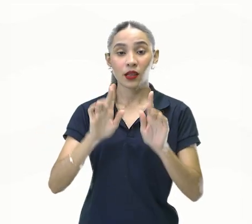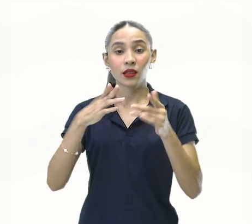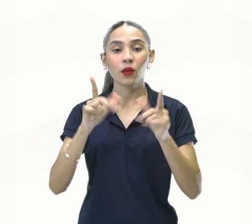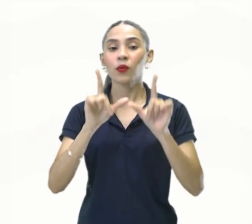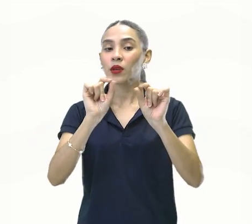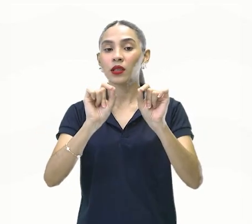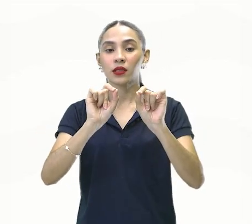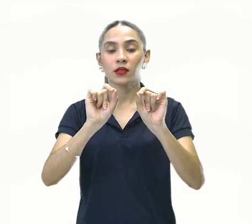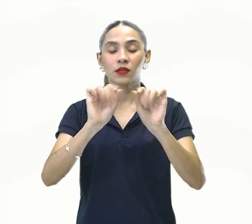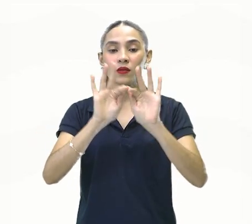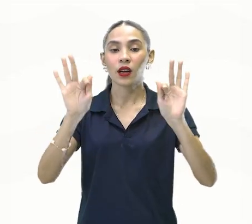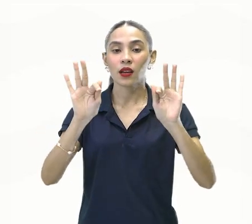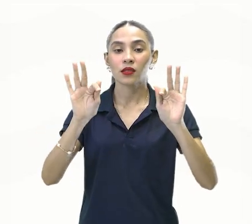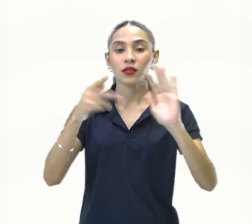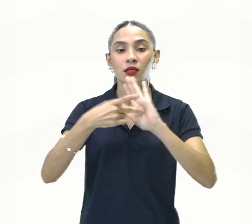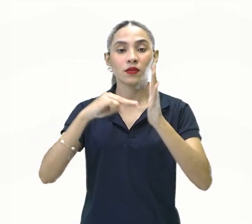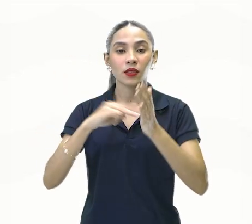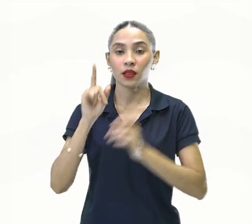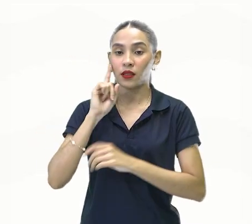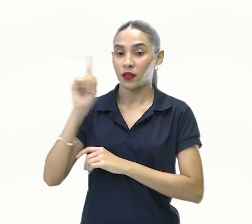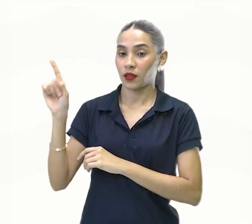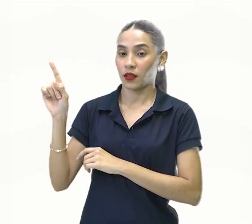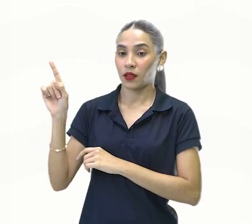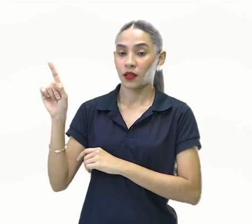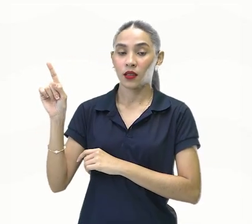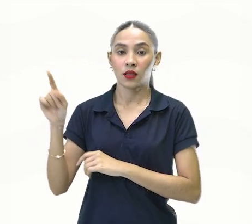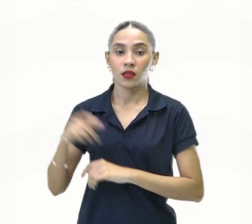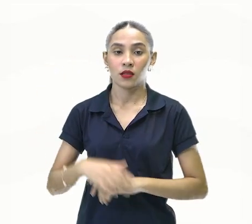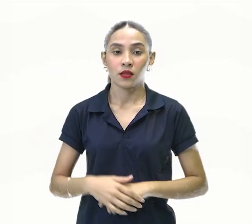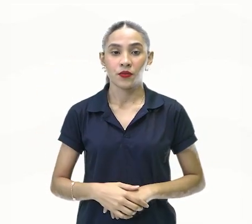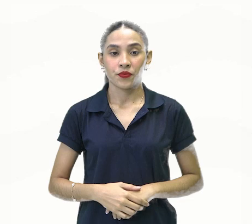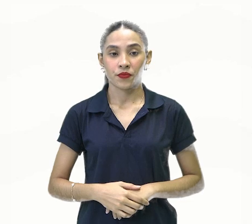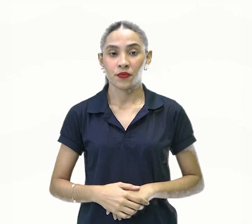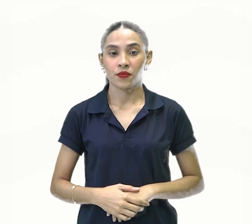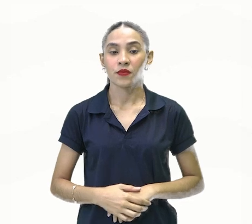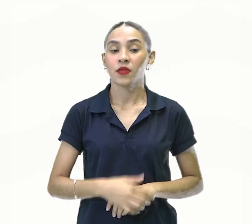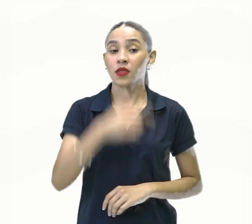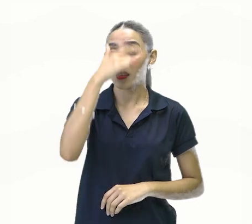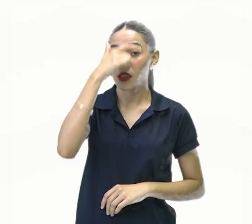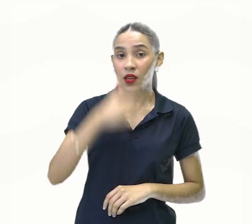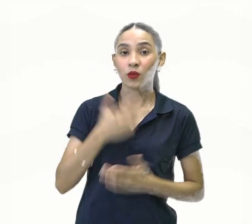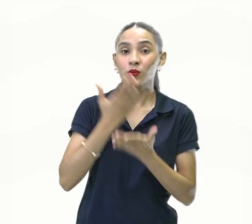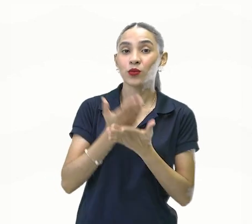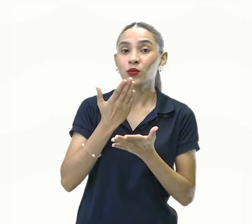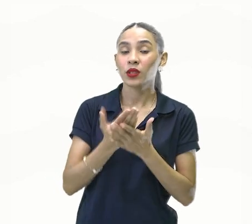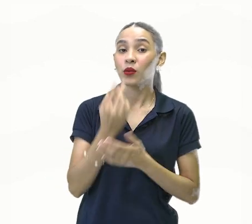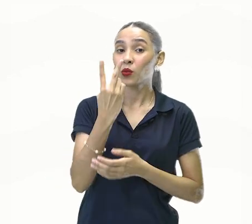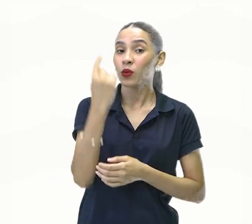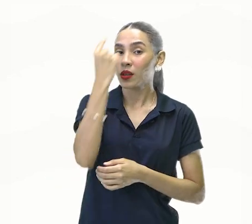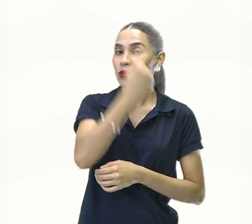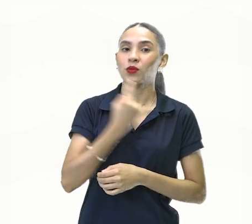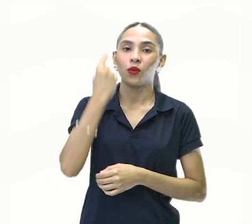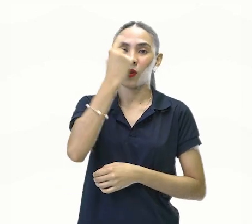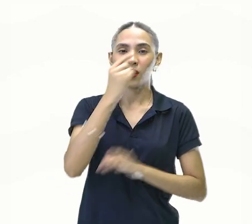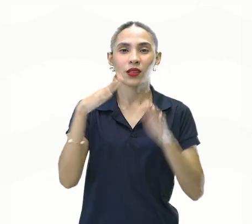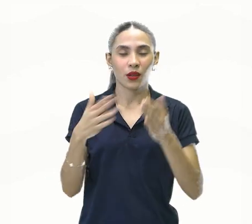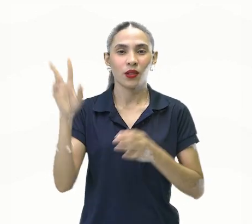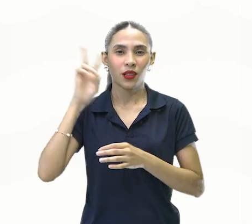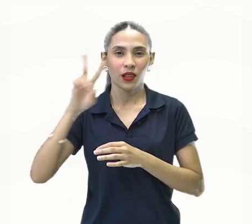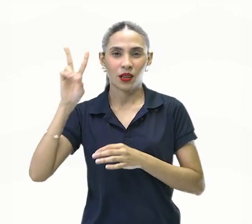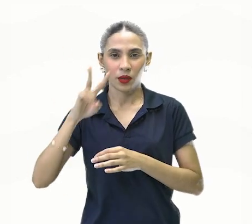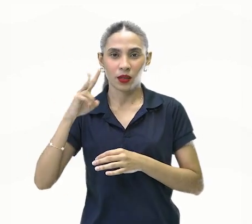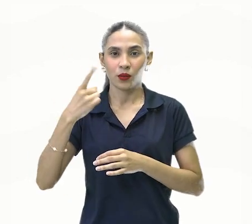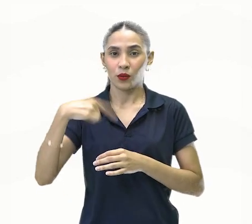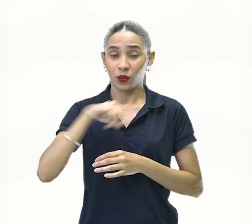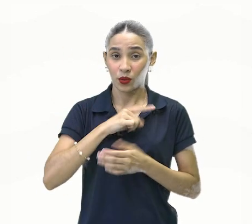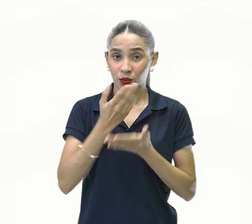aqui? I have been studying for 2 hours. Eu estou estudando por 2 horas. Então, lembra do que nós